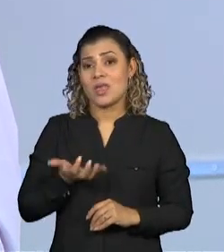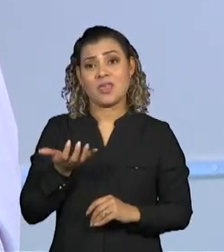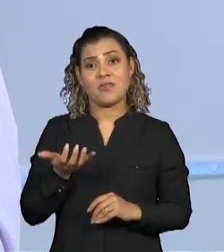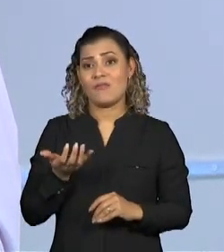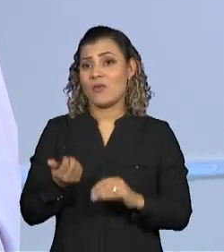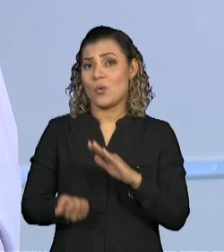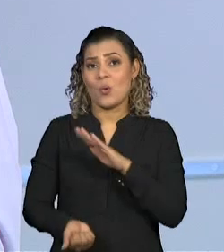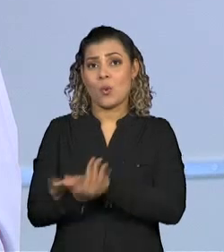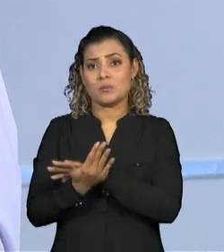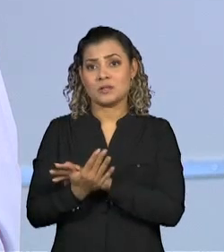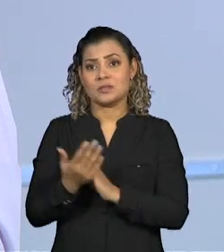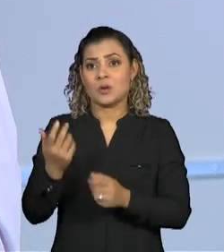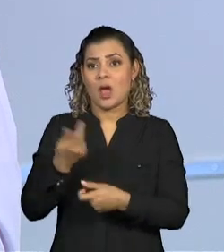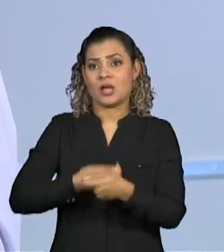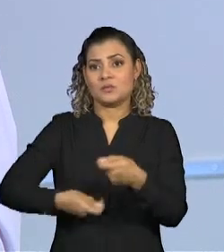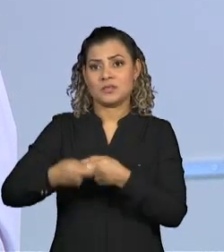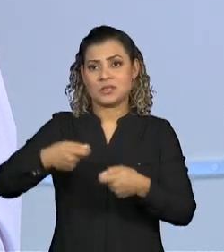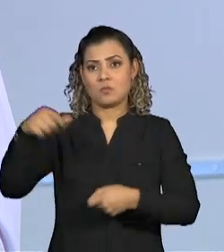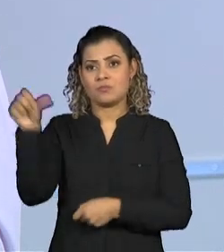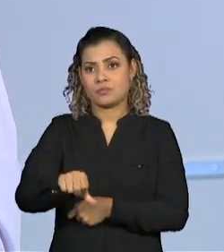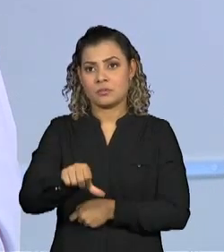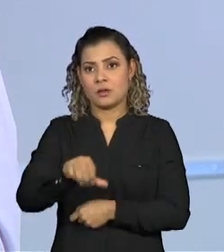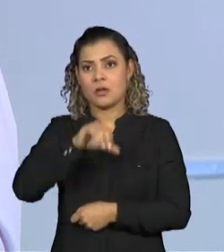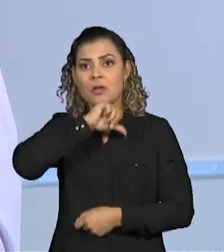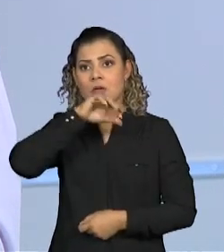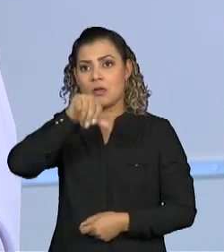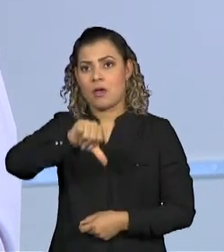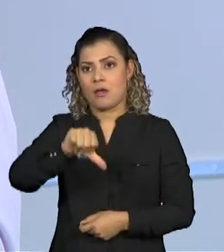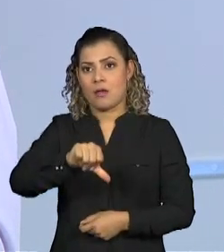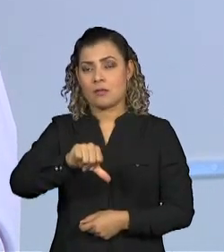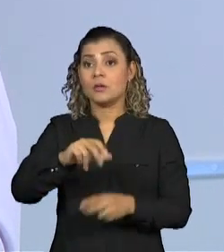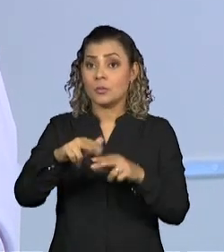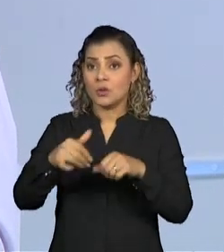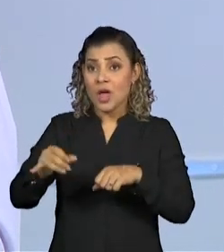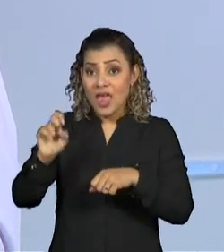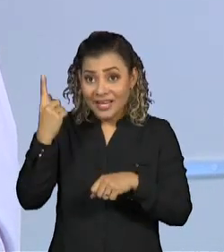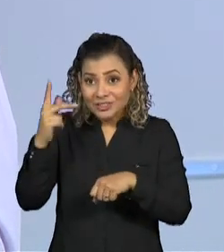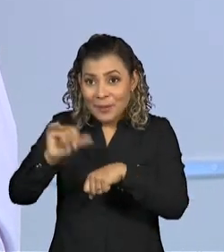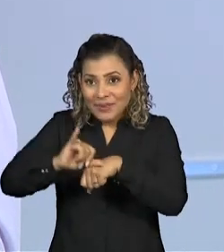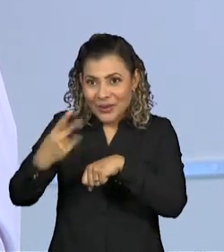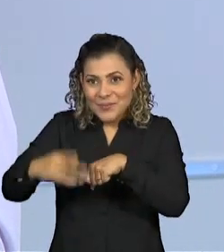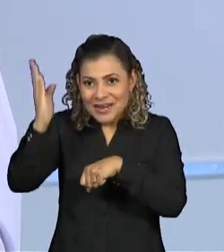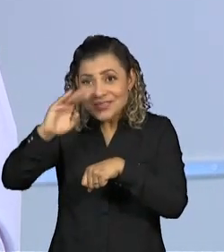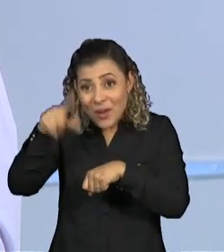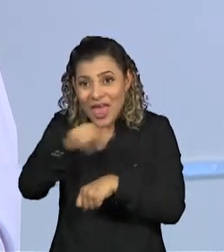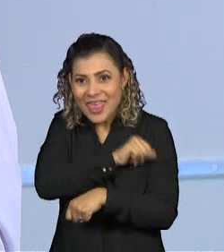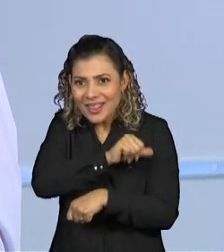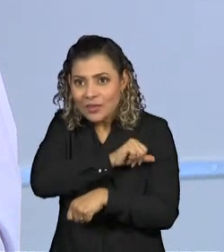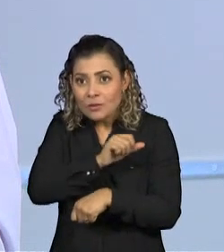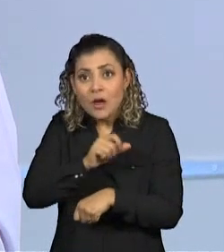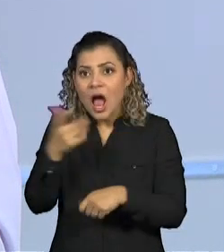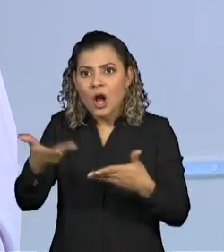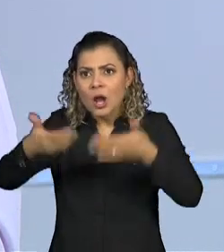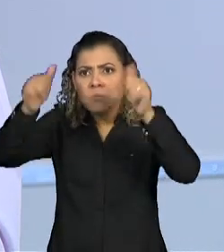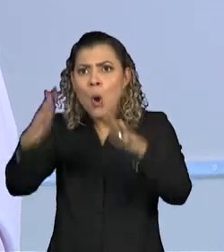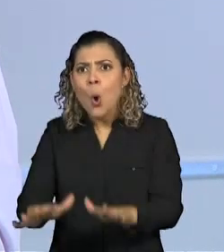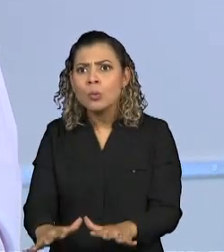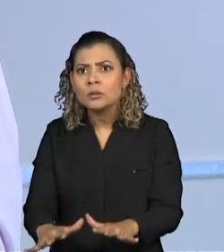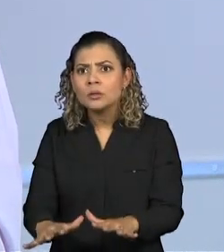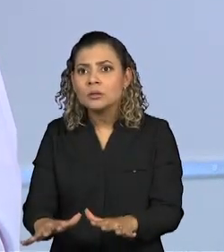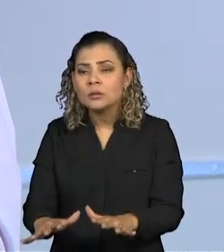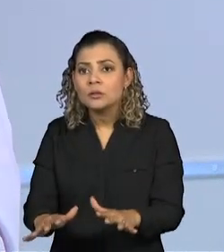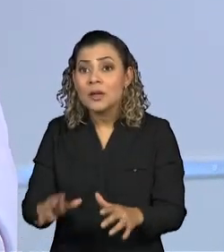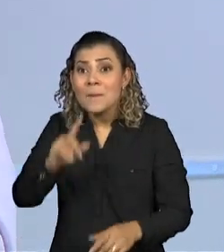corrupção e má administração, ou seja, a ex-capital do Brasil está numa situação de penúria.